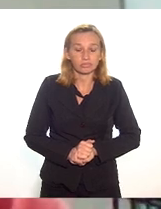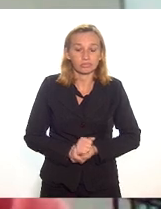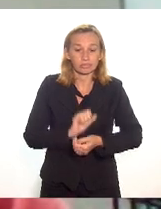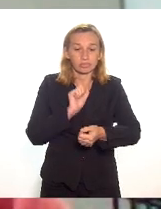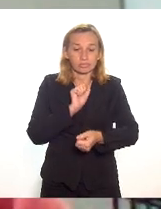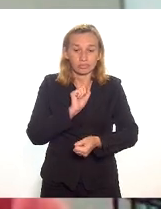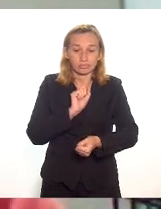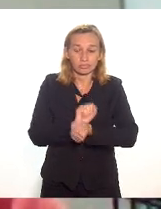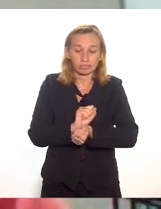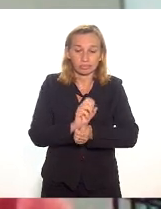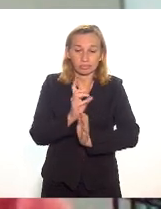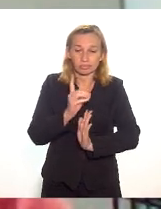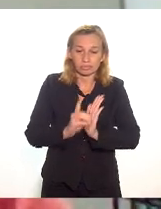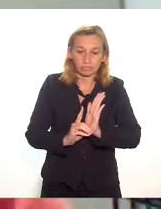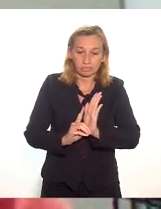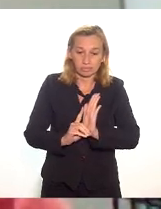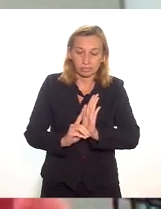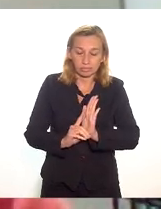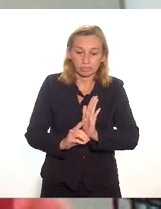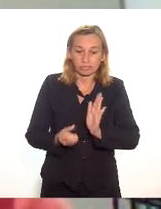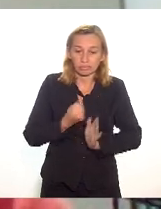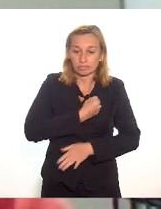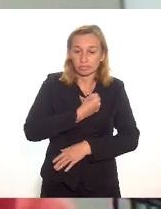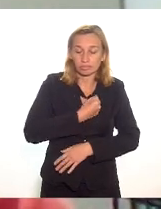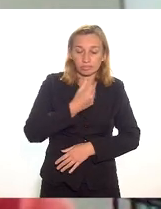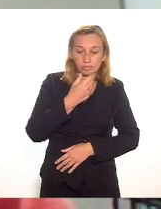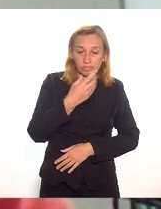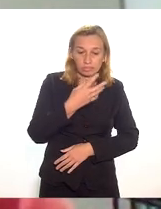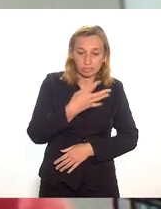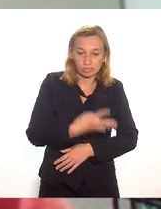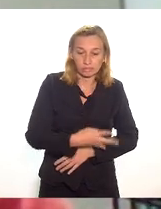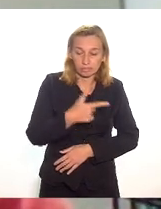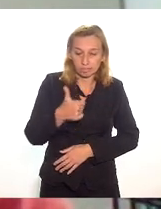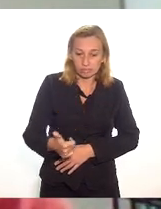efeitos do decreto de número